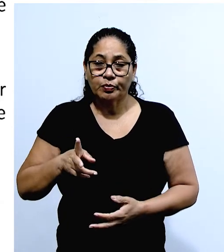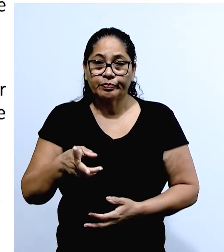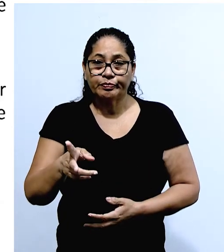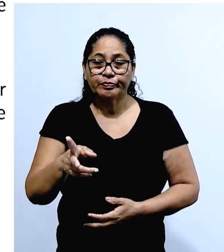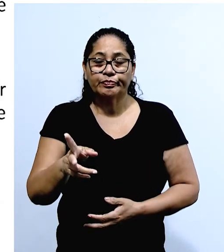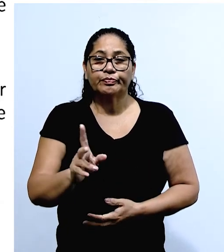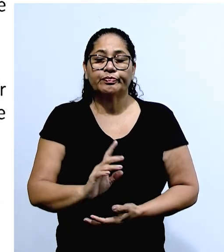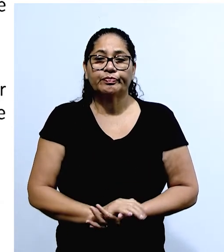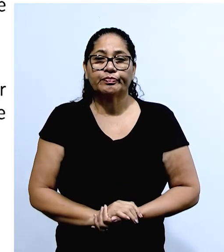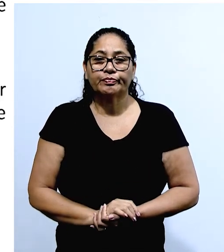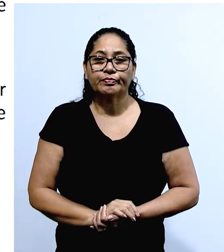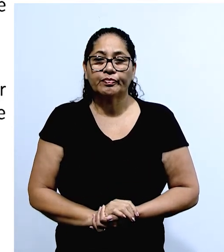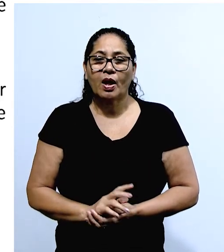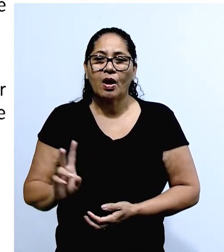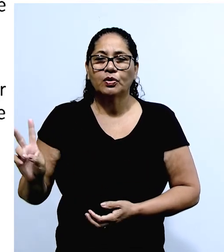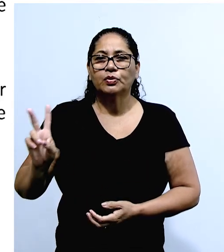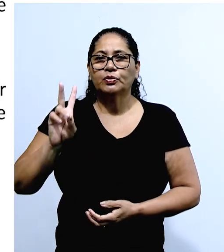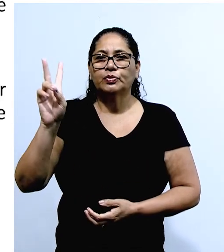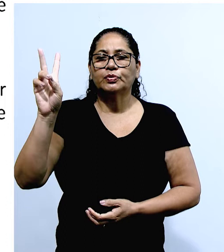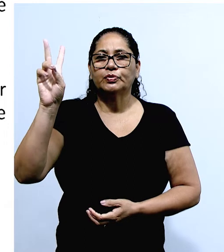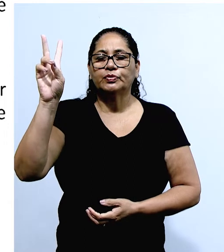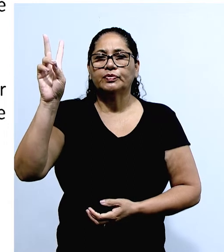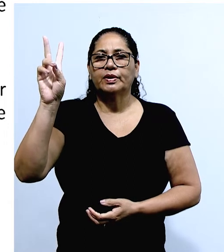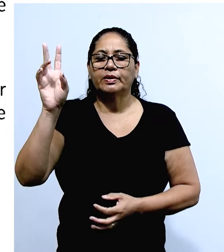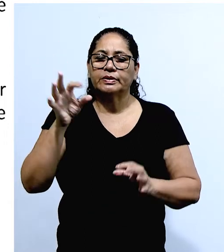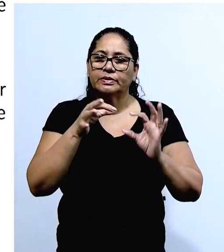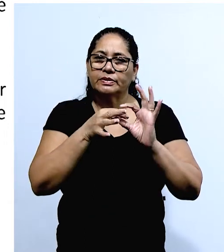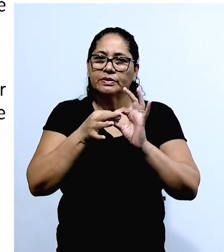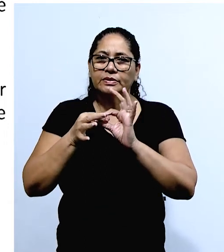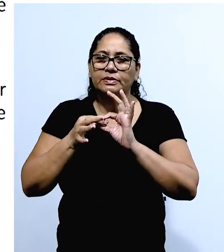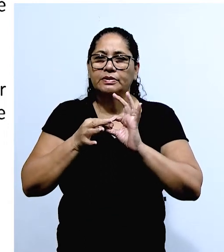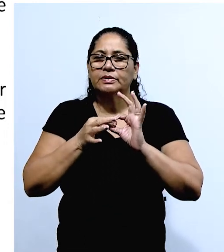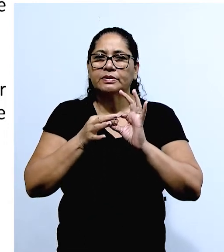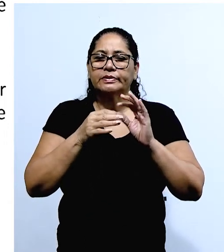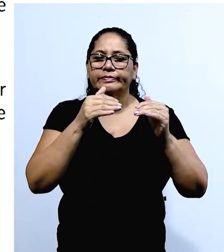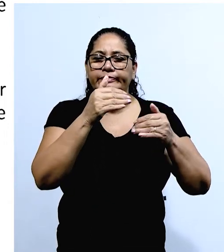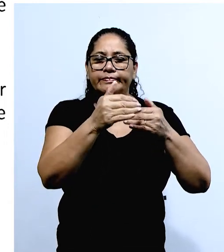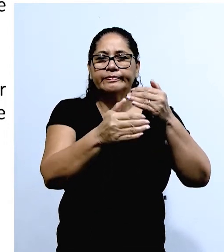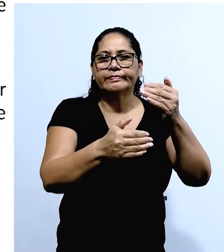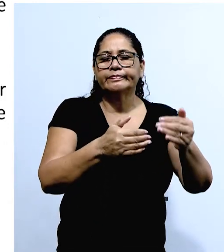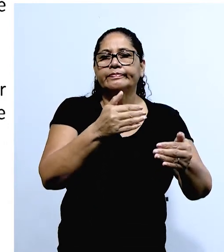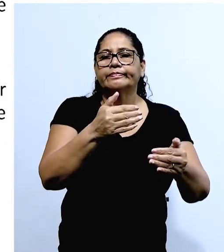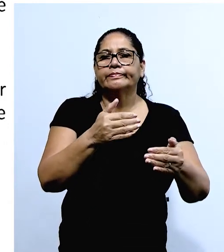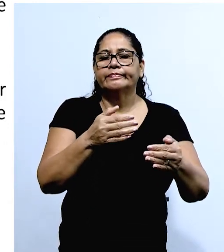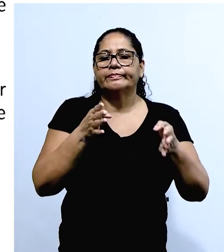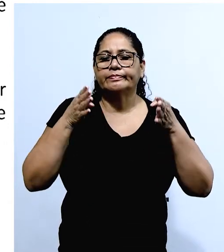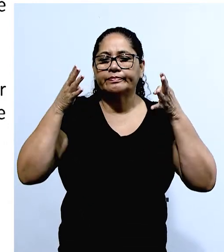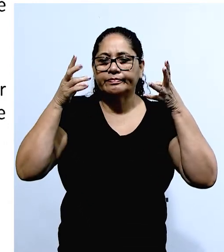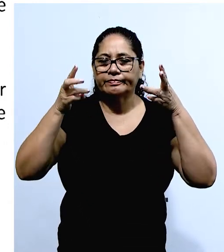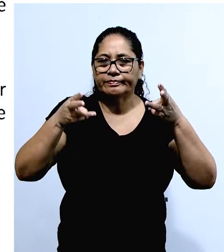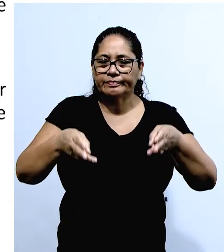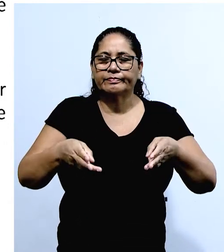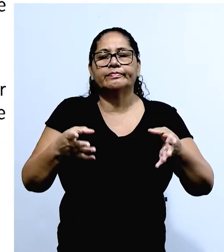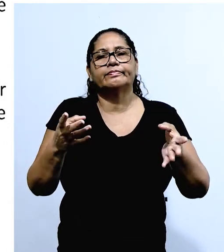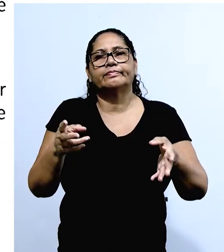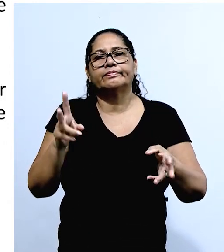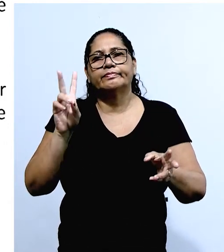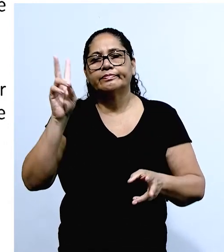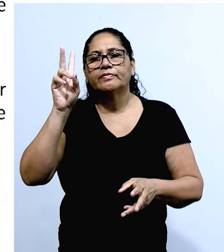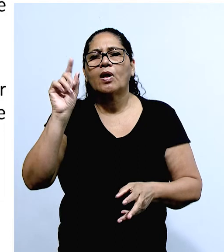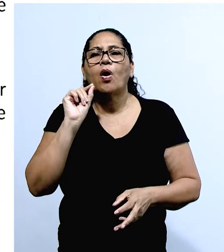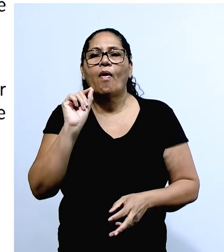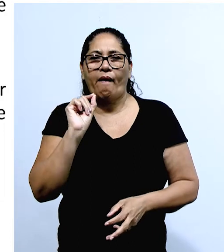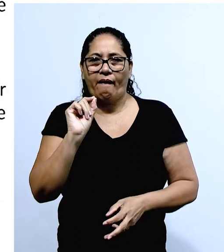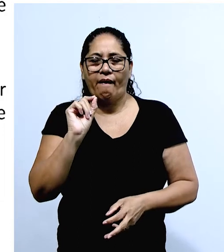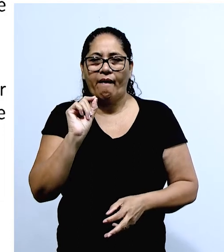Avançando mais um pouquinho, nós temos os valores, né, ainda ligado ao processo de missão e visão, nós temos os valores. O que são